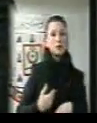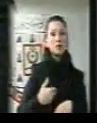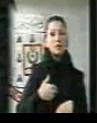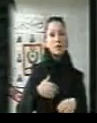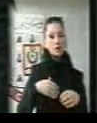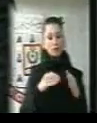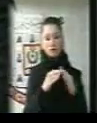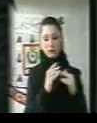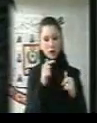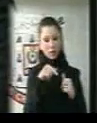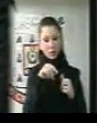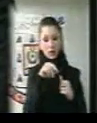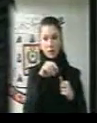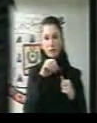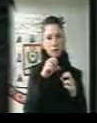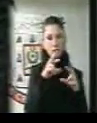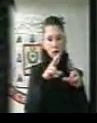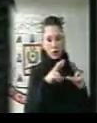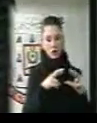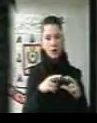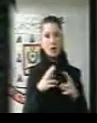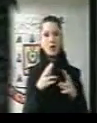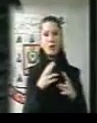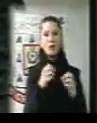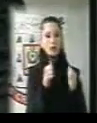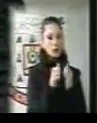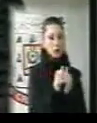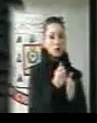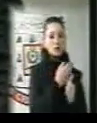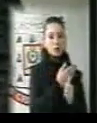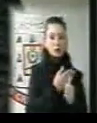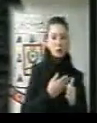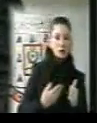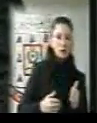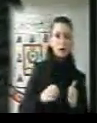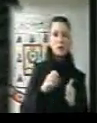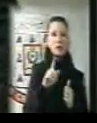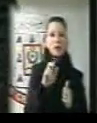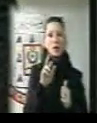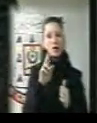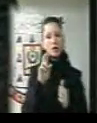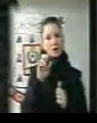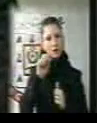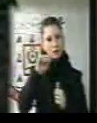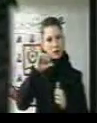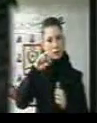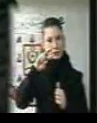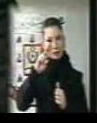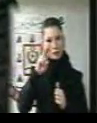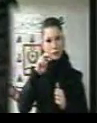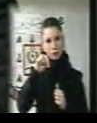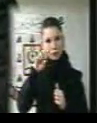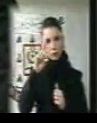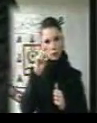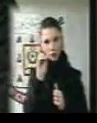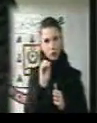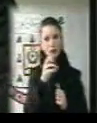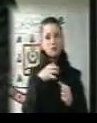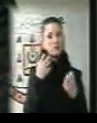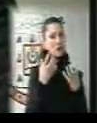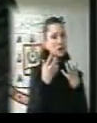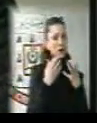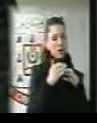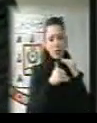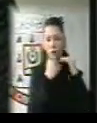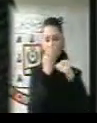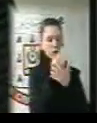da região, e do nosso governador Raimundo Colombo, com certeza eles também querem que essas obras sejam reiniciadas e